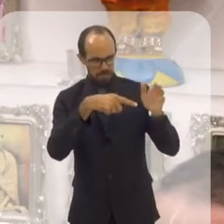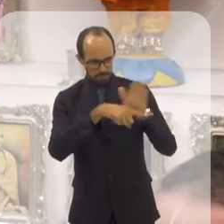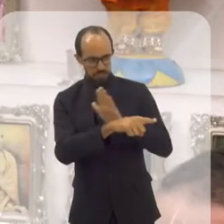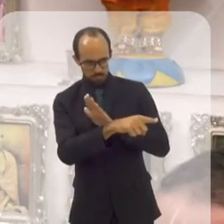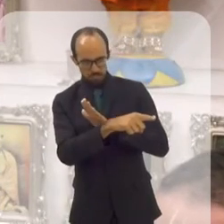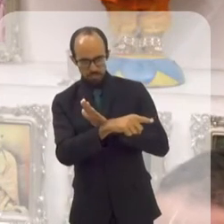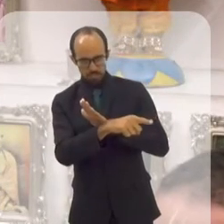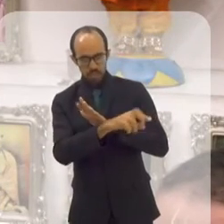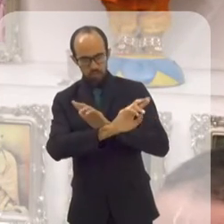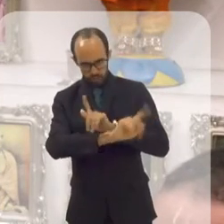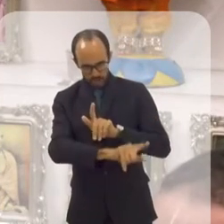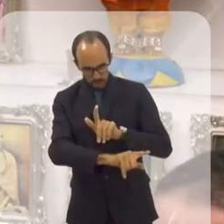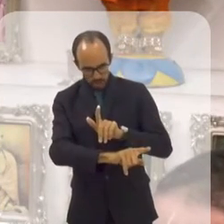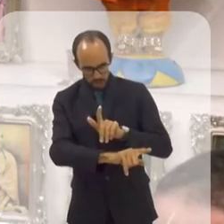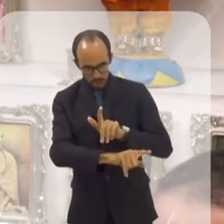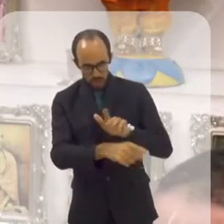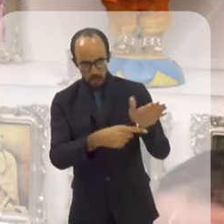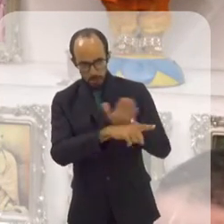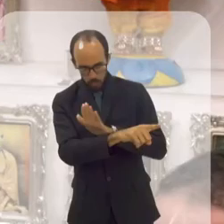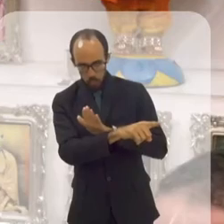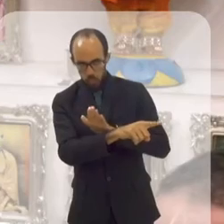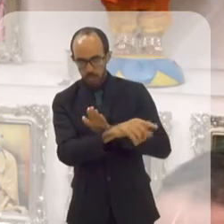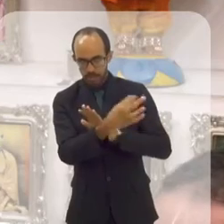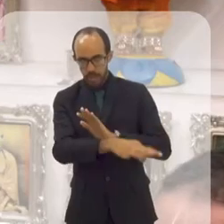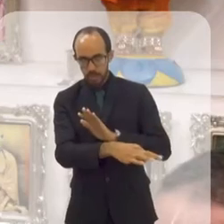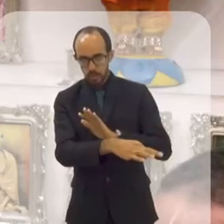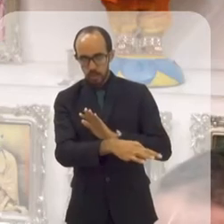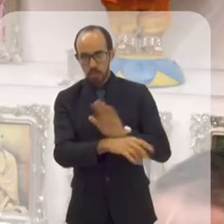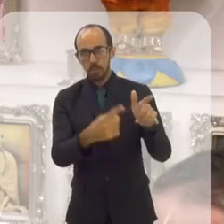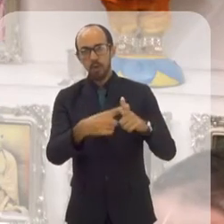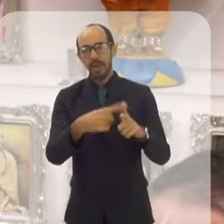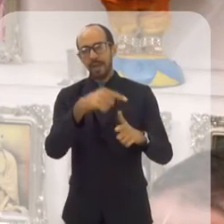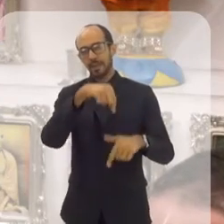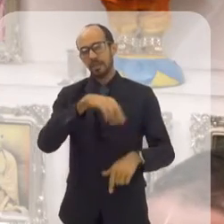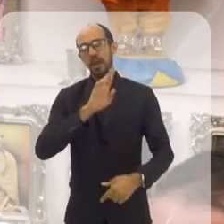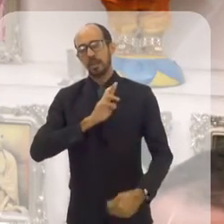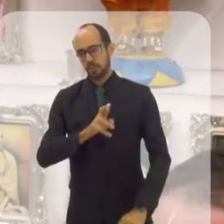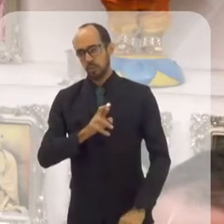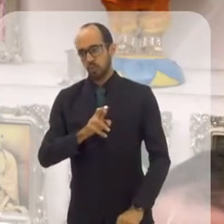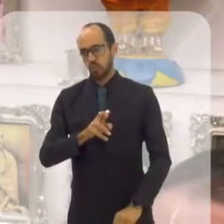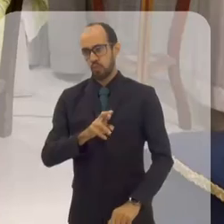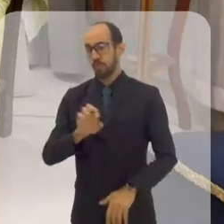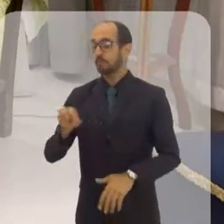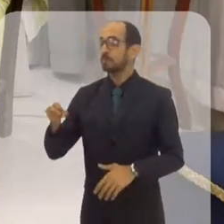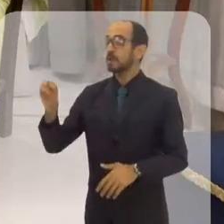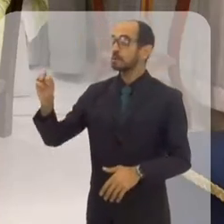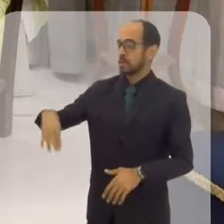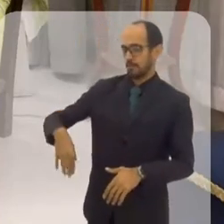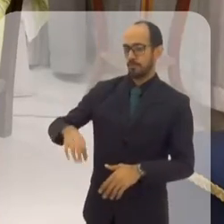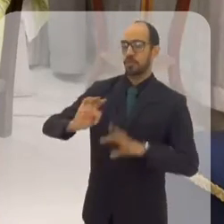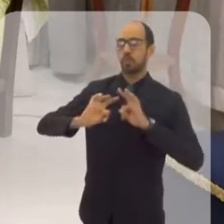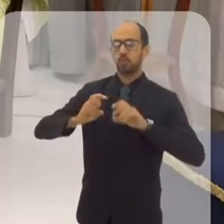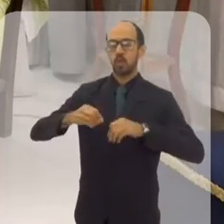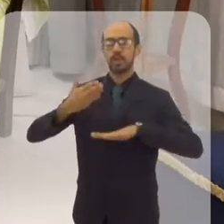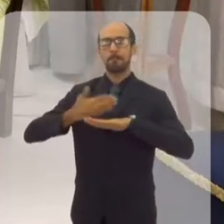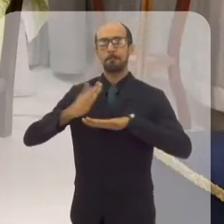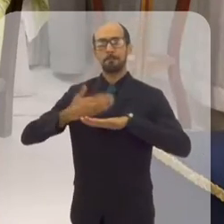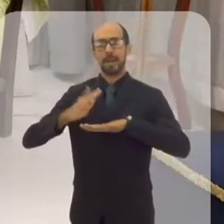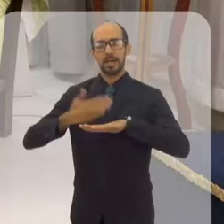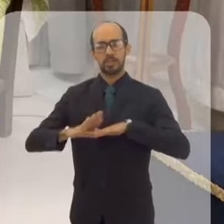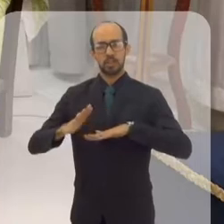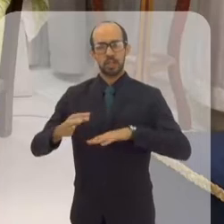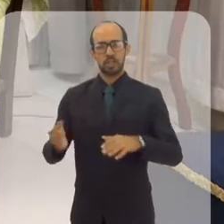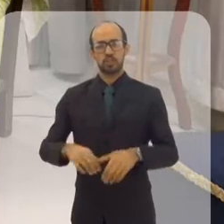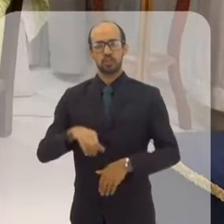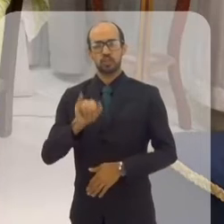Academias e é diferente porque essa aqui envolve a religião sem na verdade toda a